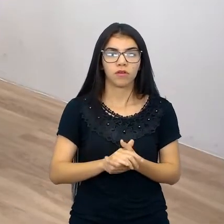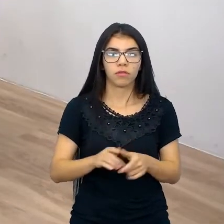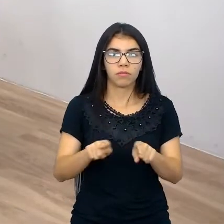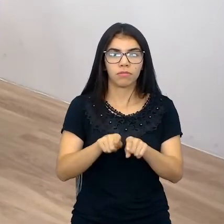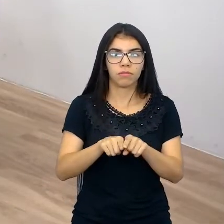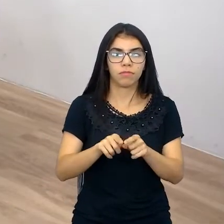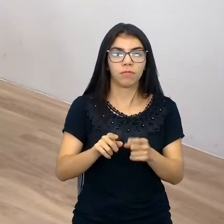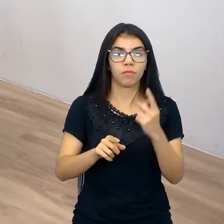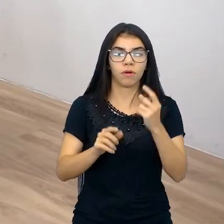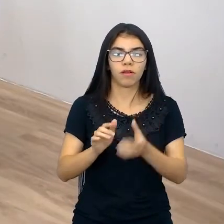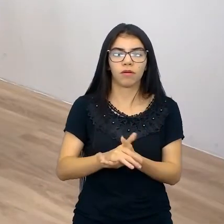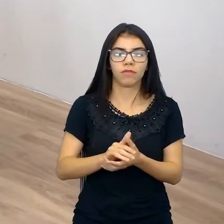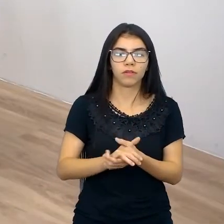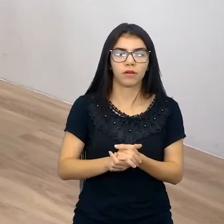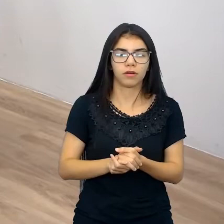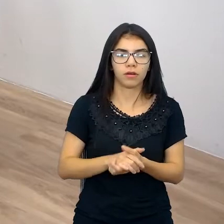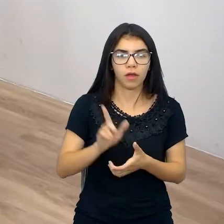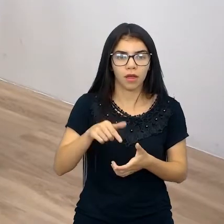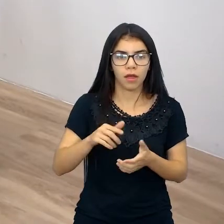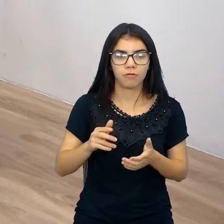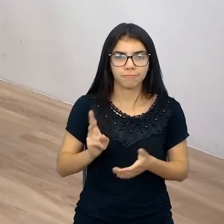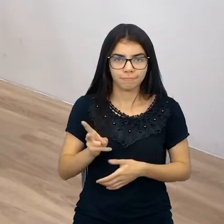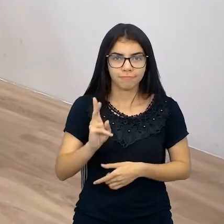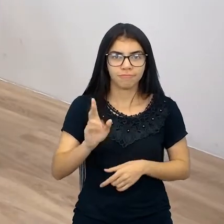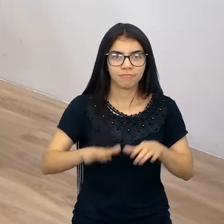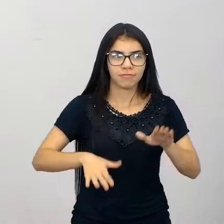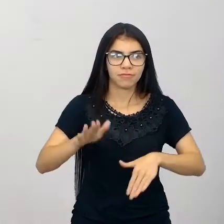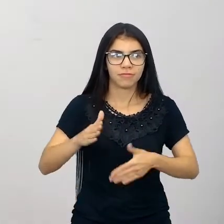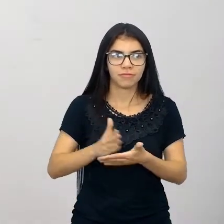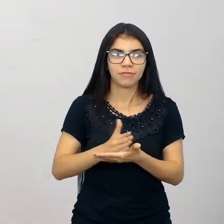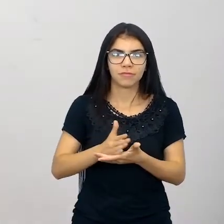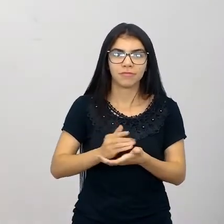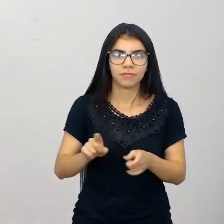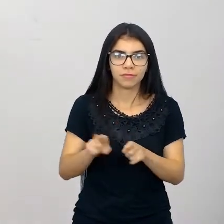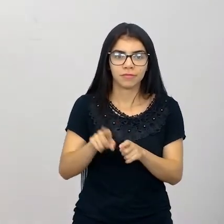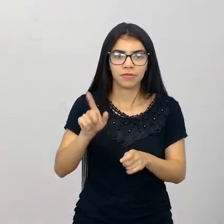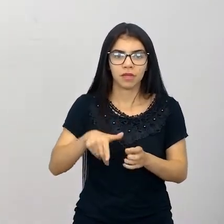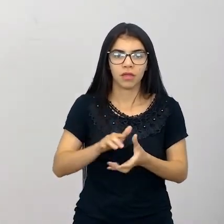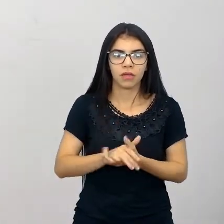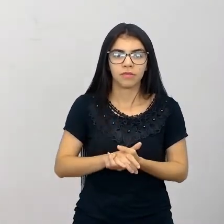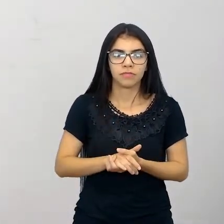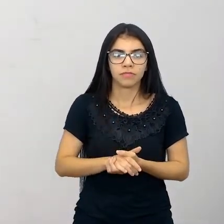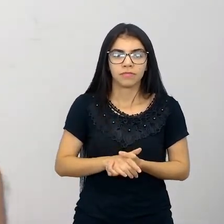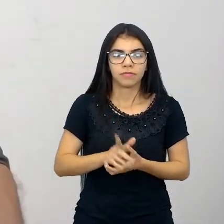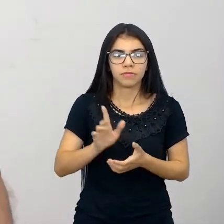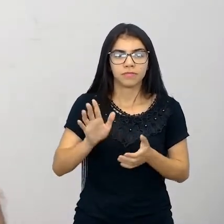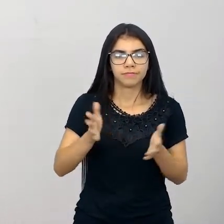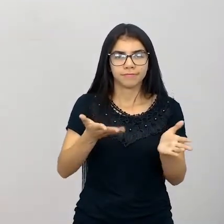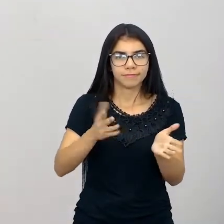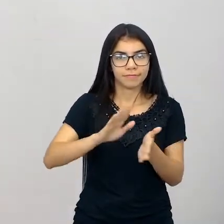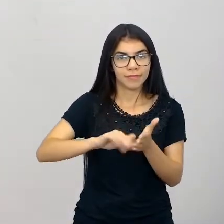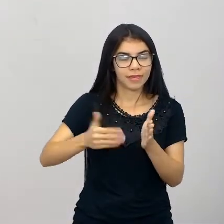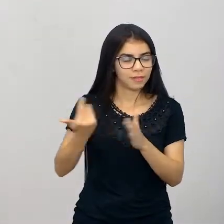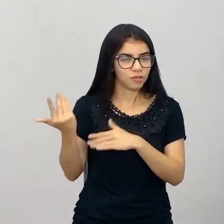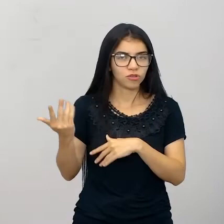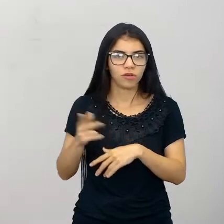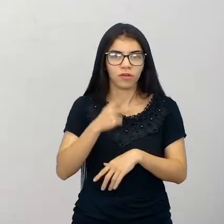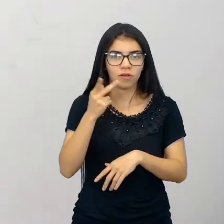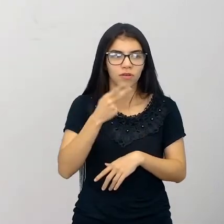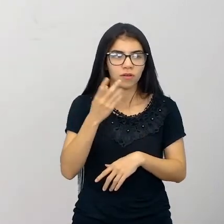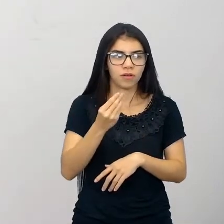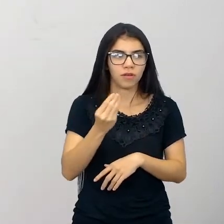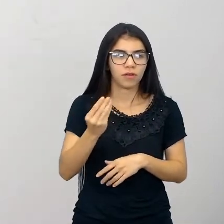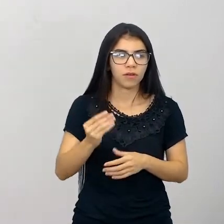esse rumo, né? Exato. Não, um segmento. Geralmente, o que não tem tanta qualidade, mas deixa pra lá, falei demais. Não vou comentar, não. Faz